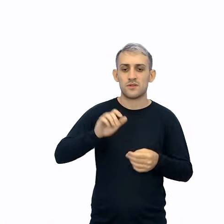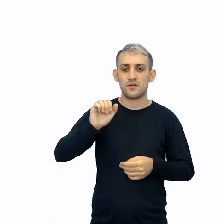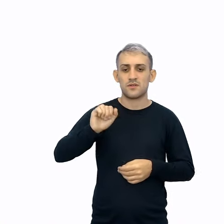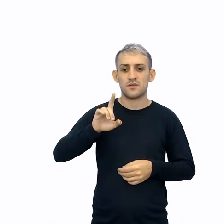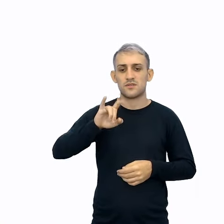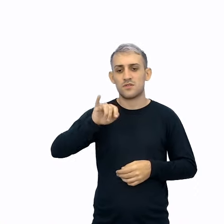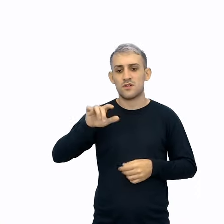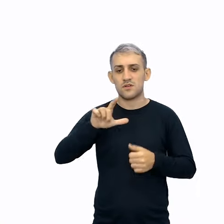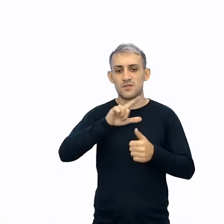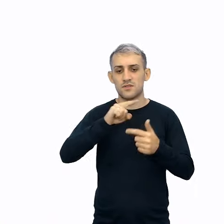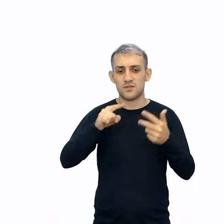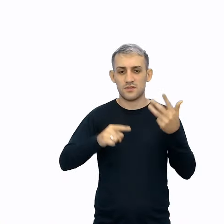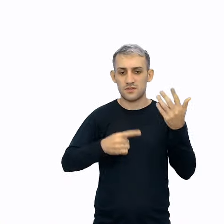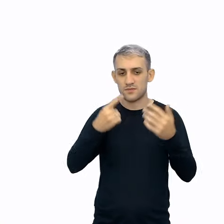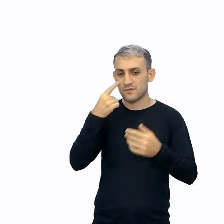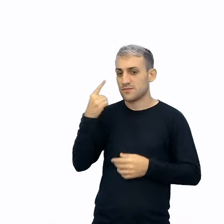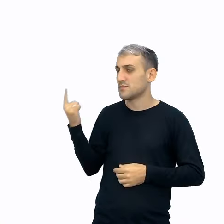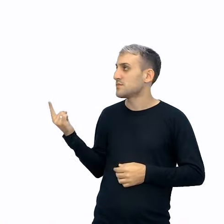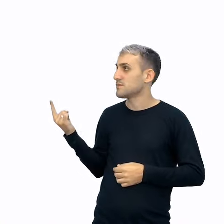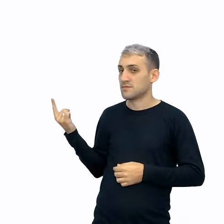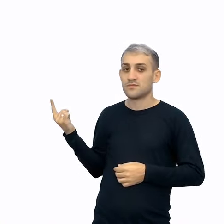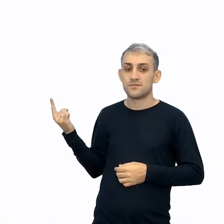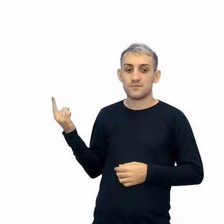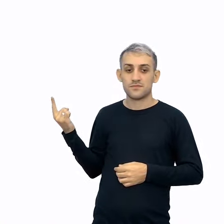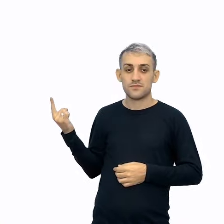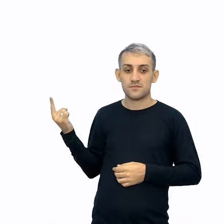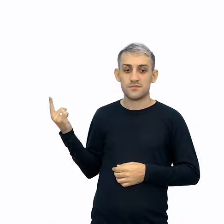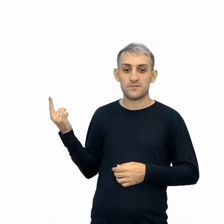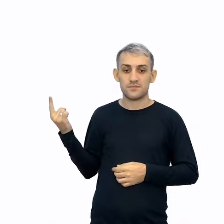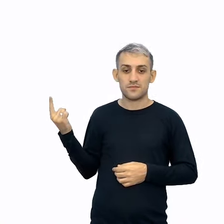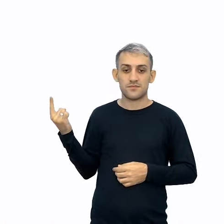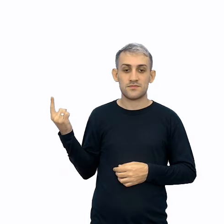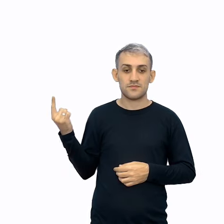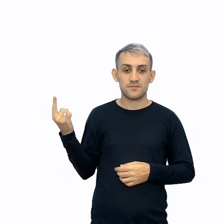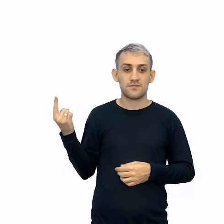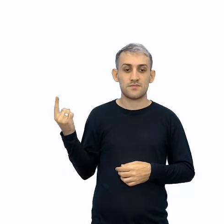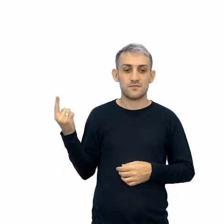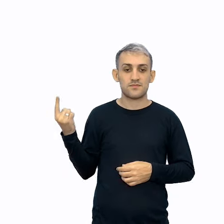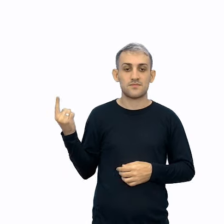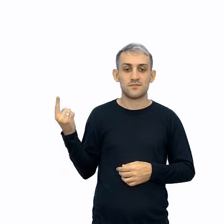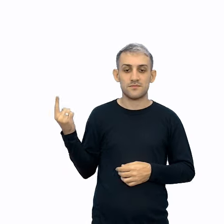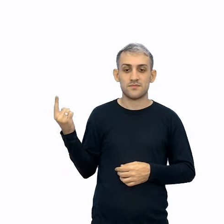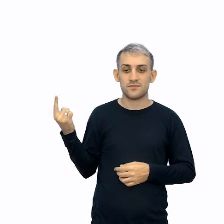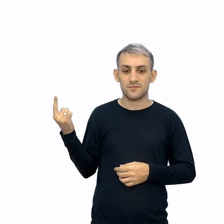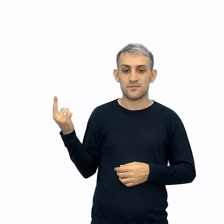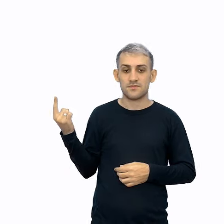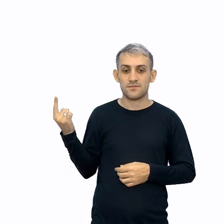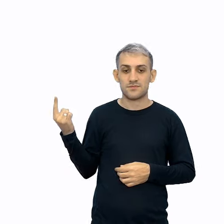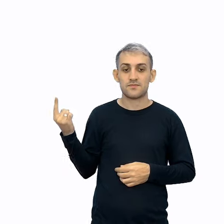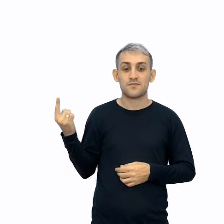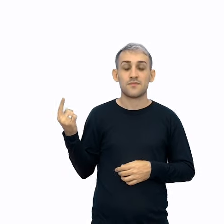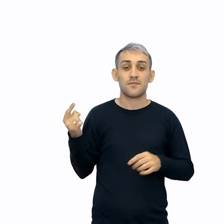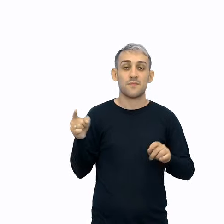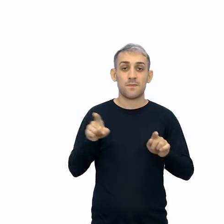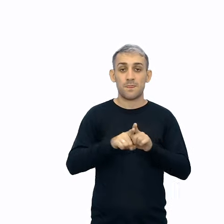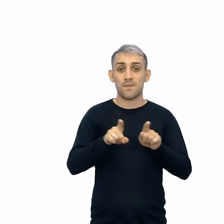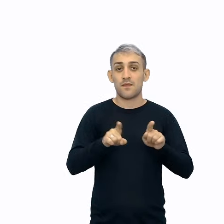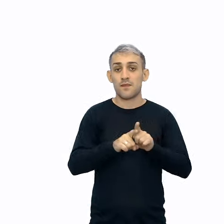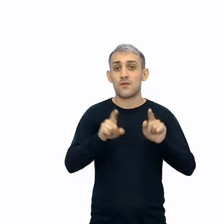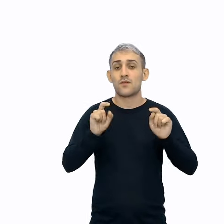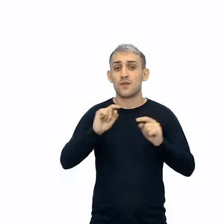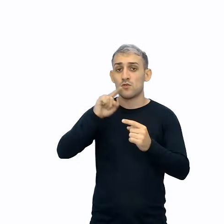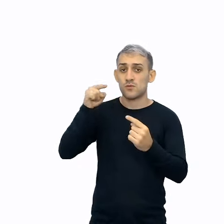substantivos, expressões de grau, verbos, perífrases verbais, adverbos, entre outros. E